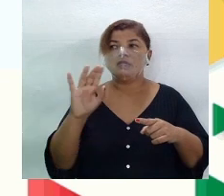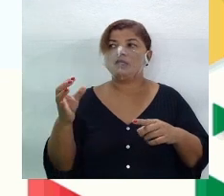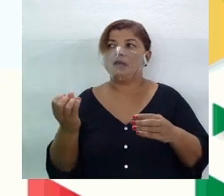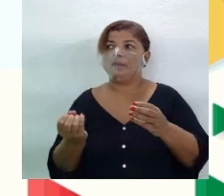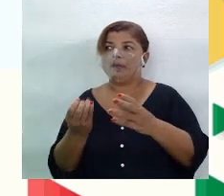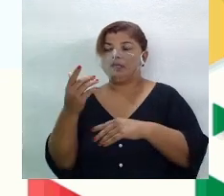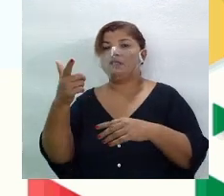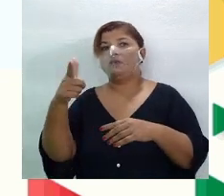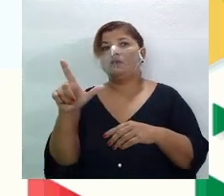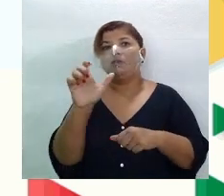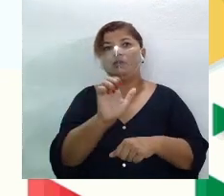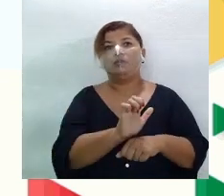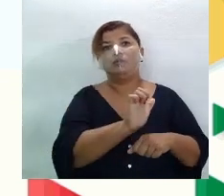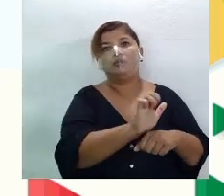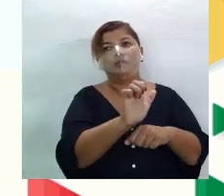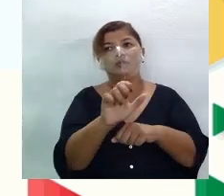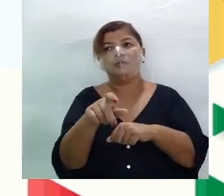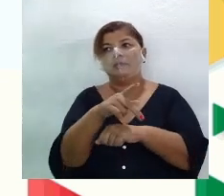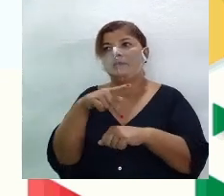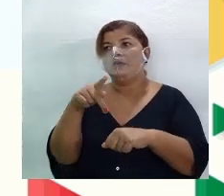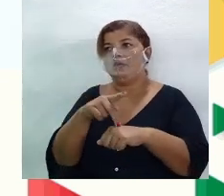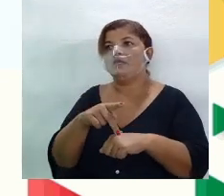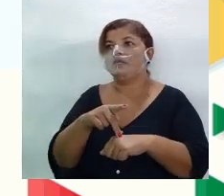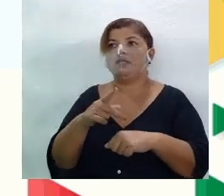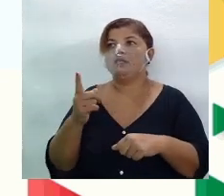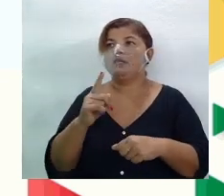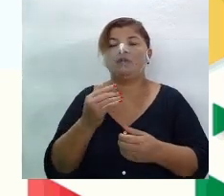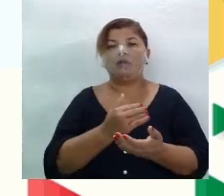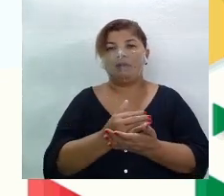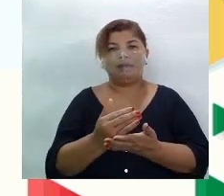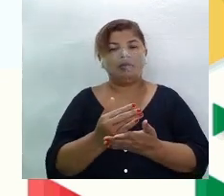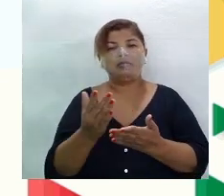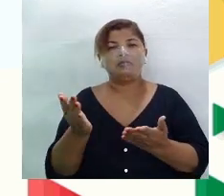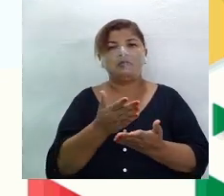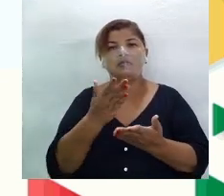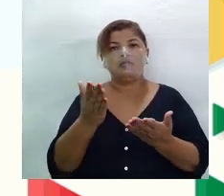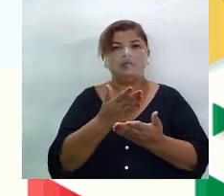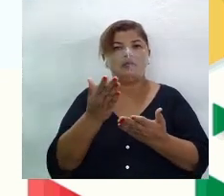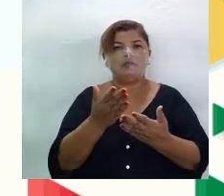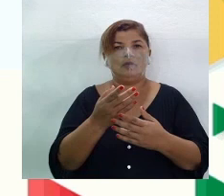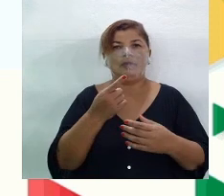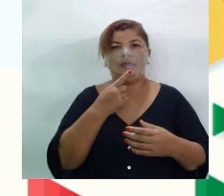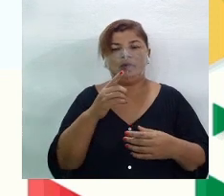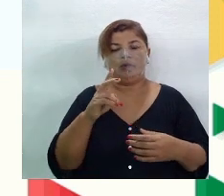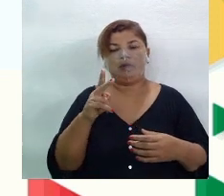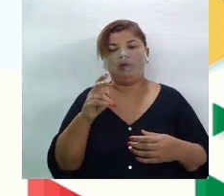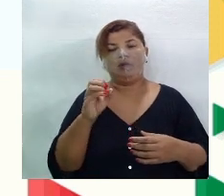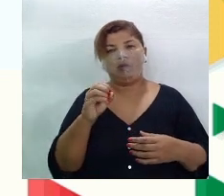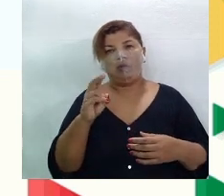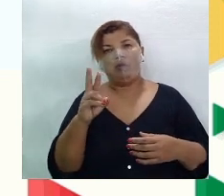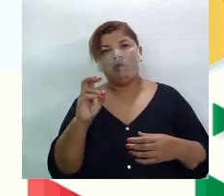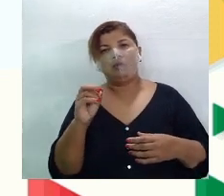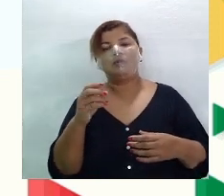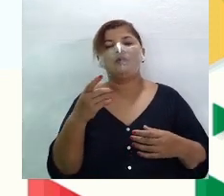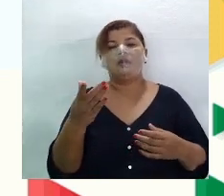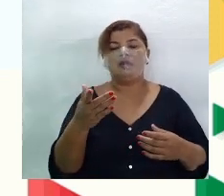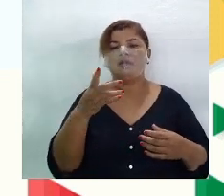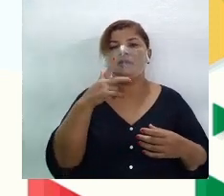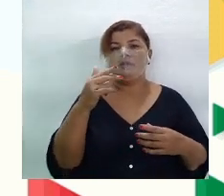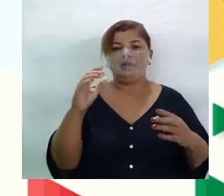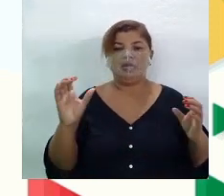outros estados do país. Ele não começa o livro pelo Boca de Ouro, ele diz porque como se o Boca de Ouro já fosse uma lenda